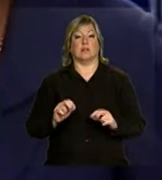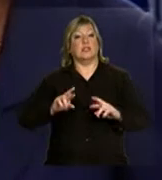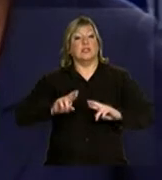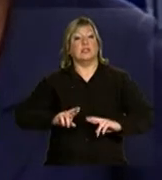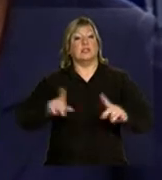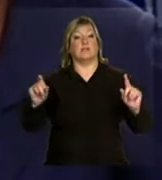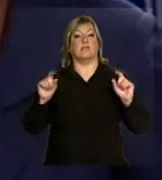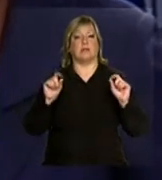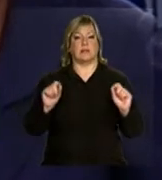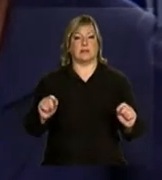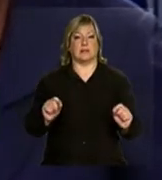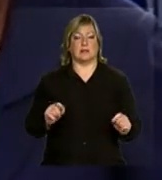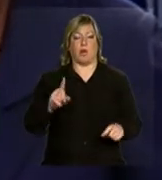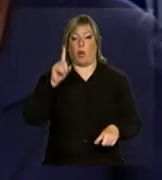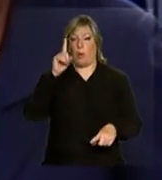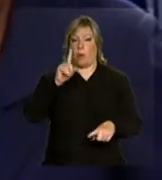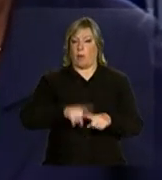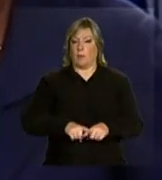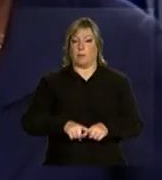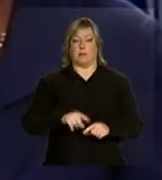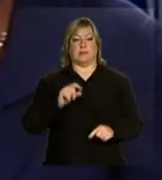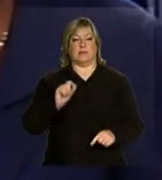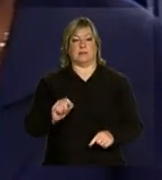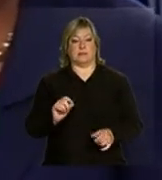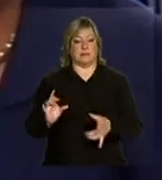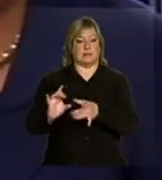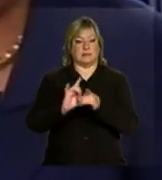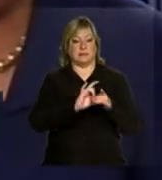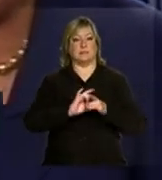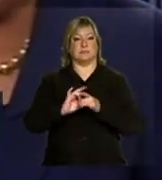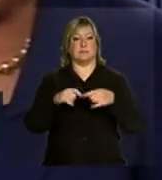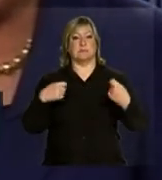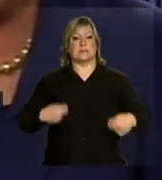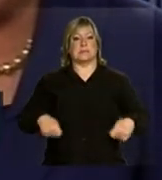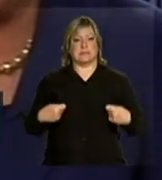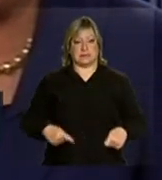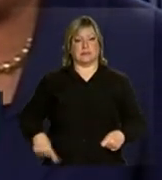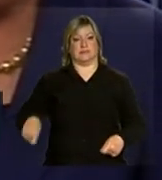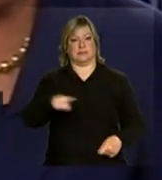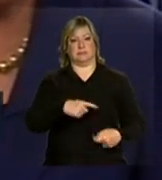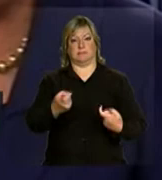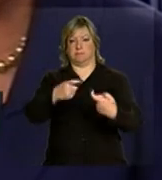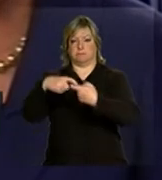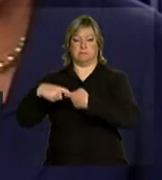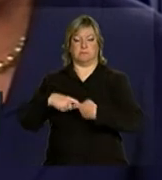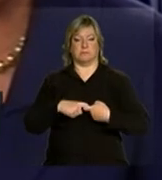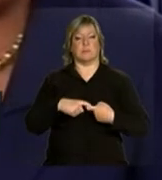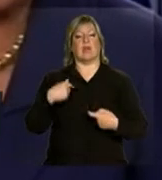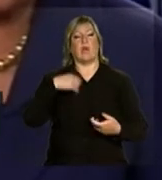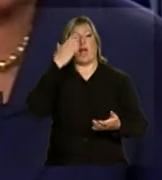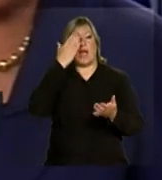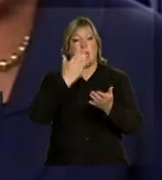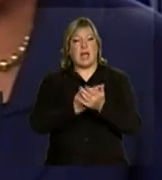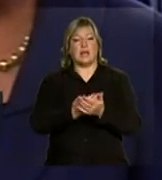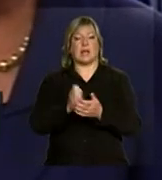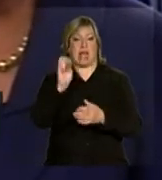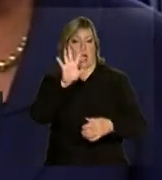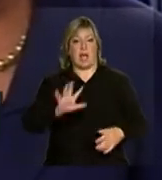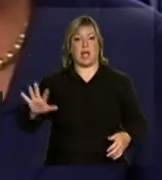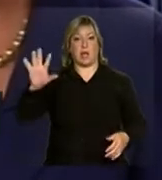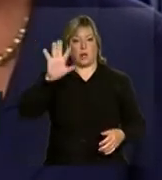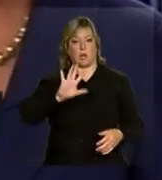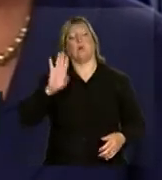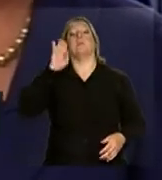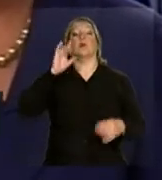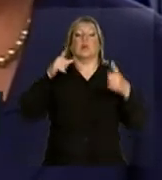são completamente interdependentes. Eu acredito que a União Europeia tem, e principalmente a zona do